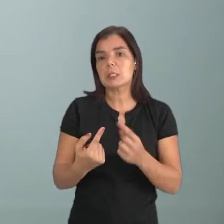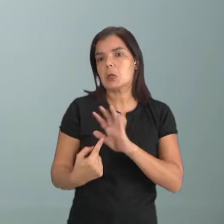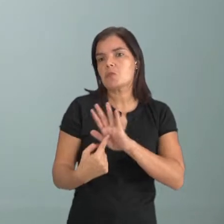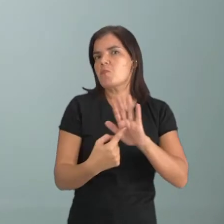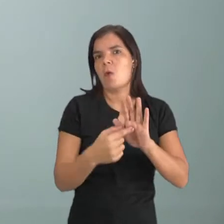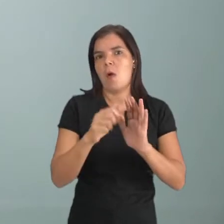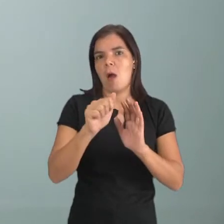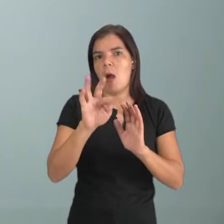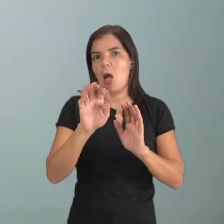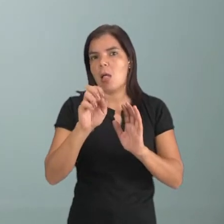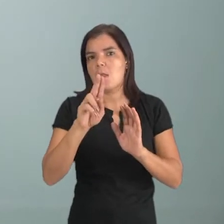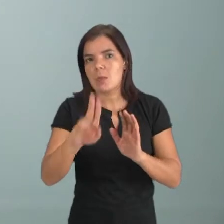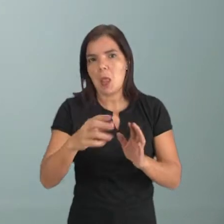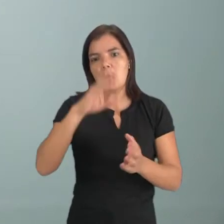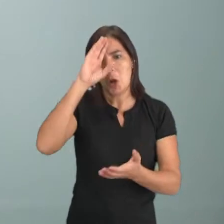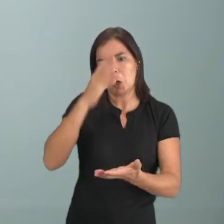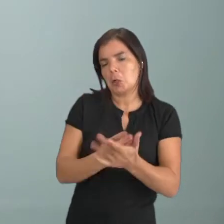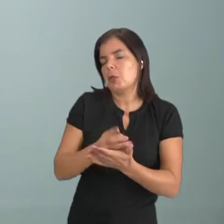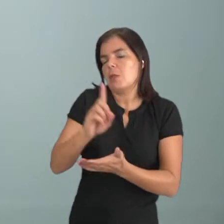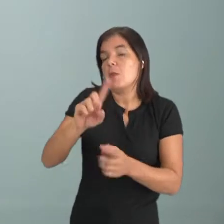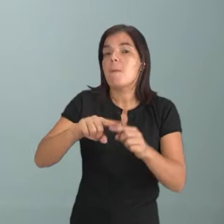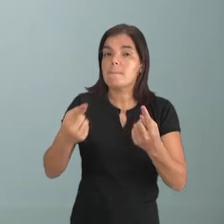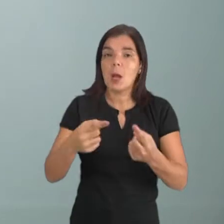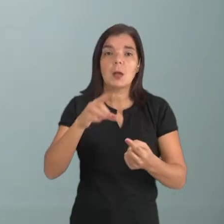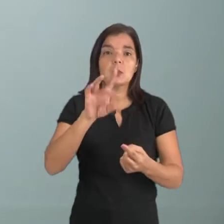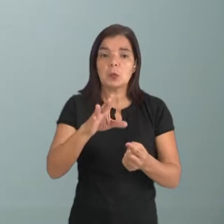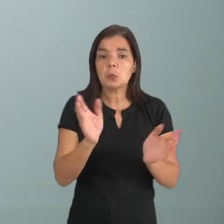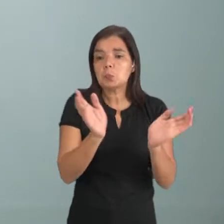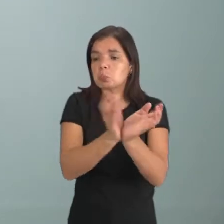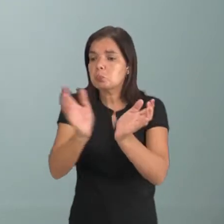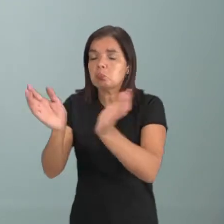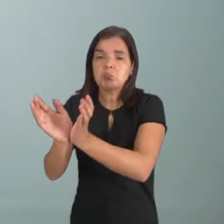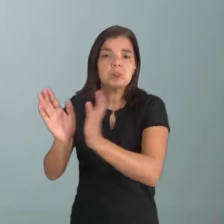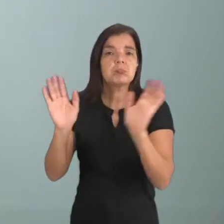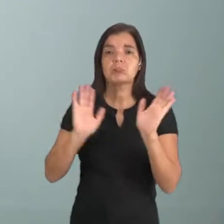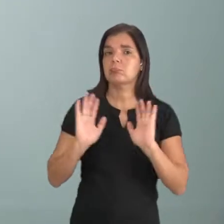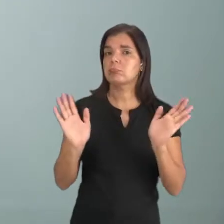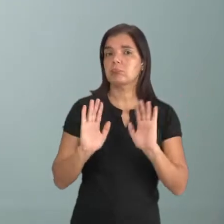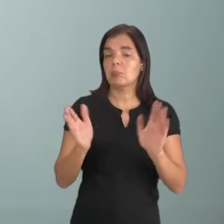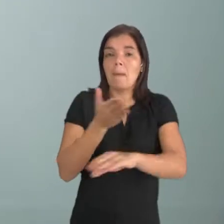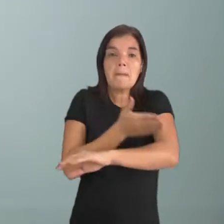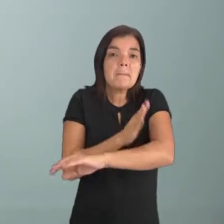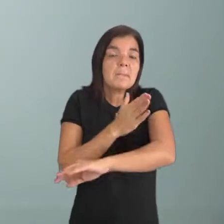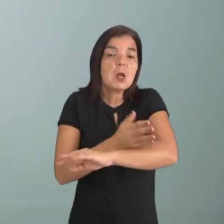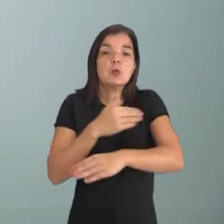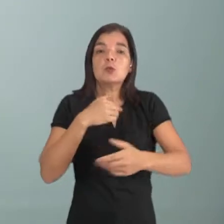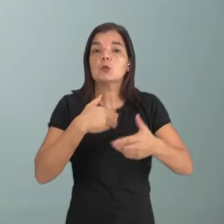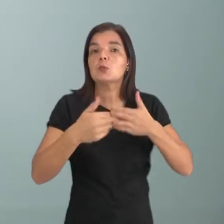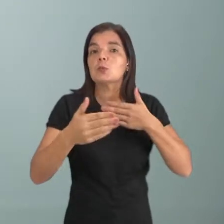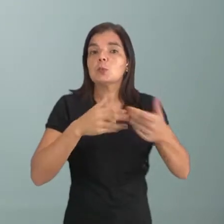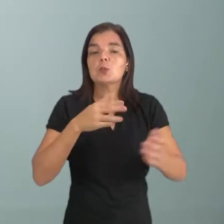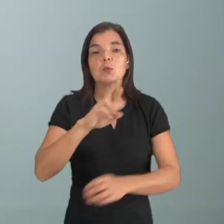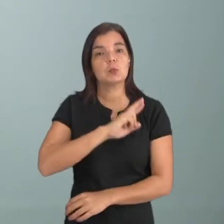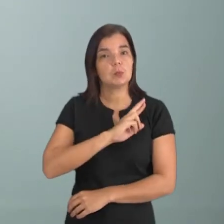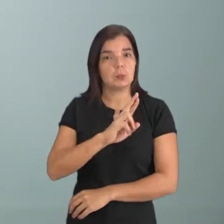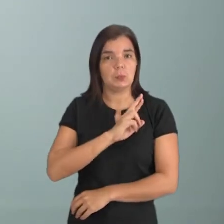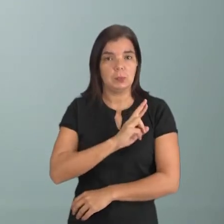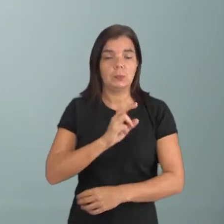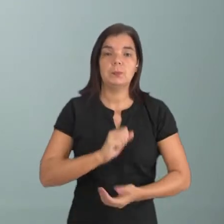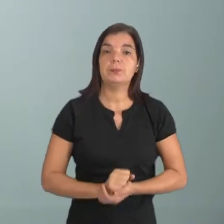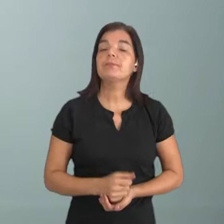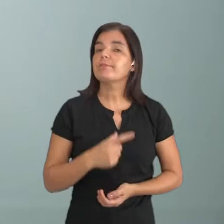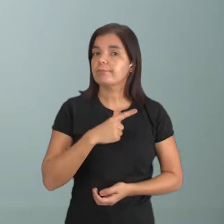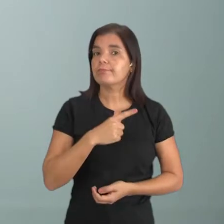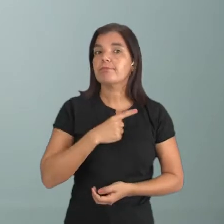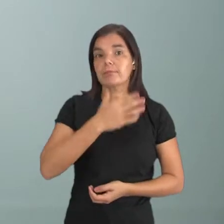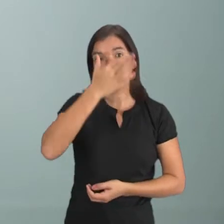não se declara, não vou acreditar em Deus, eu só não sou praticante de nenhum tipo de religião. Então,